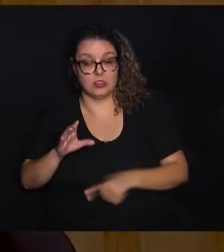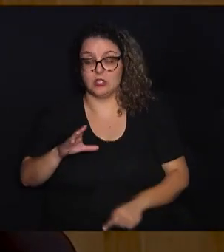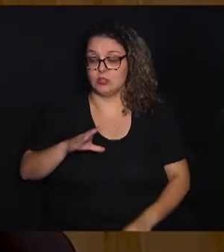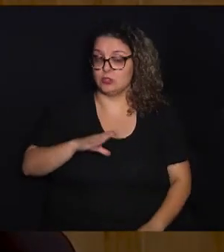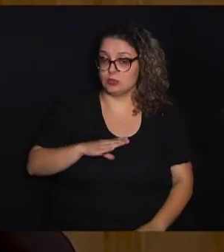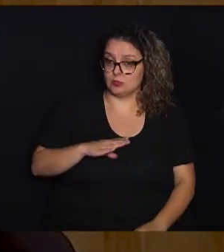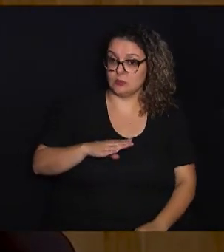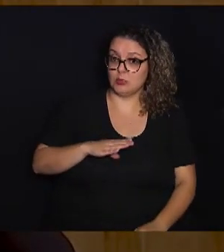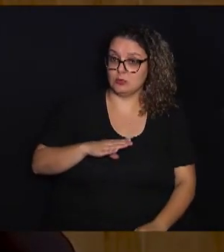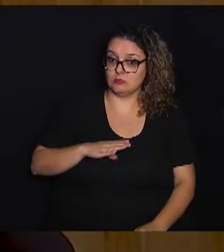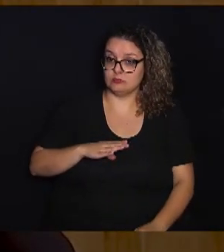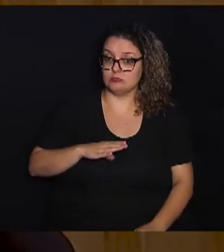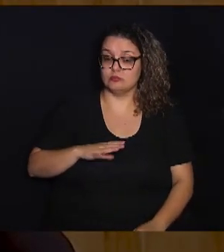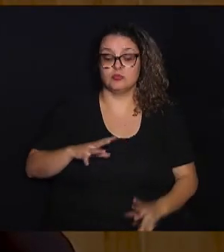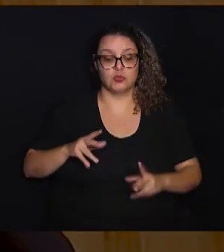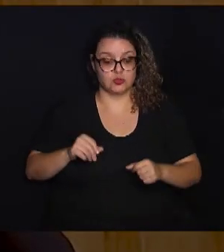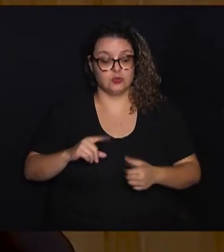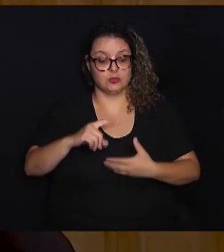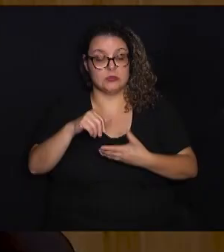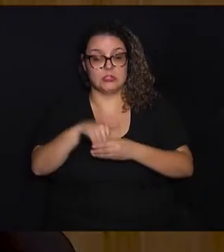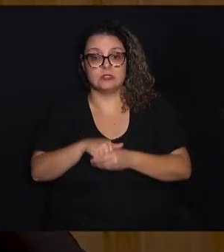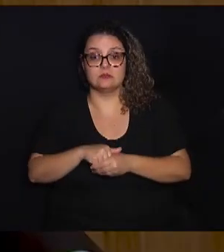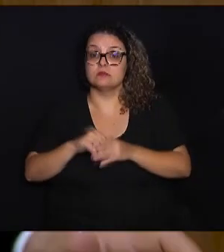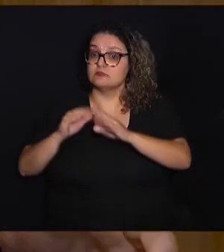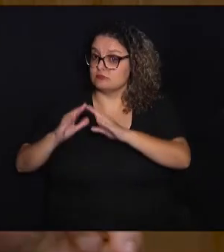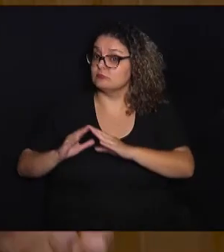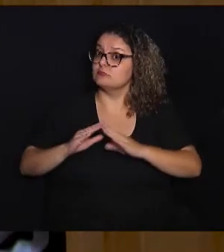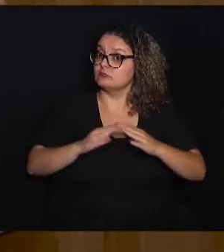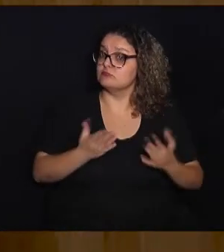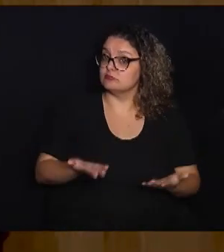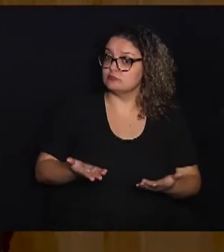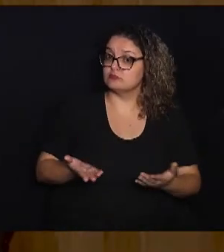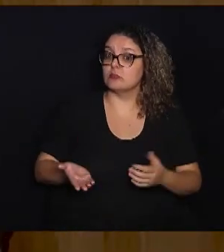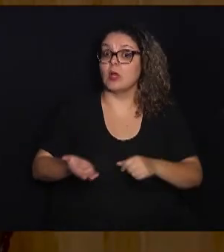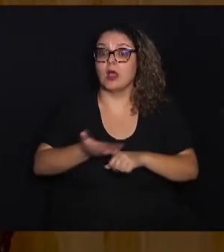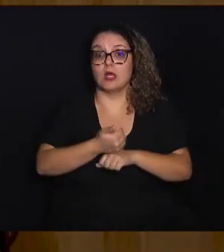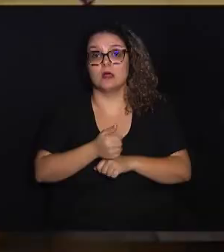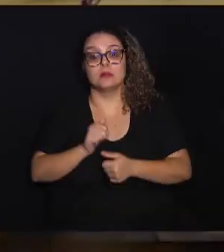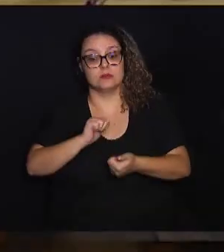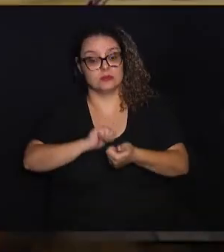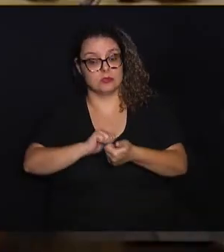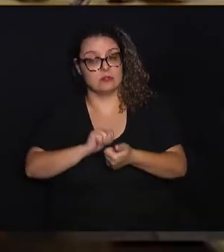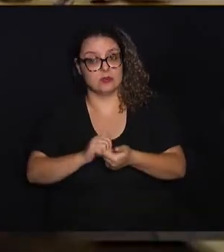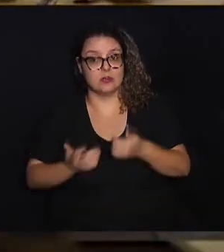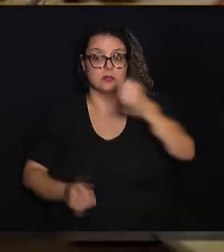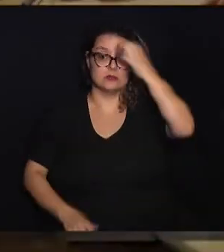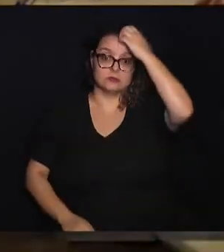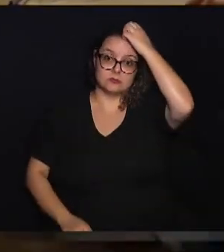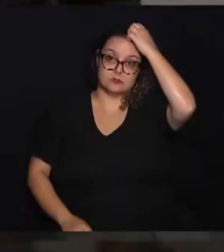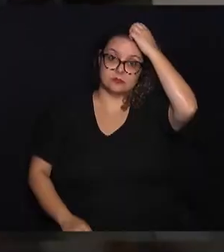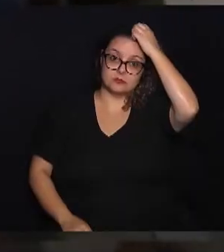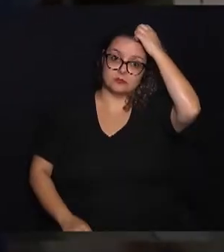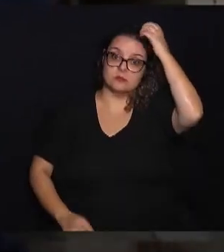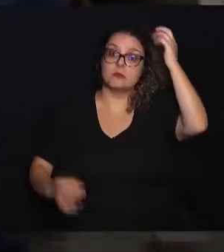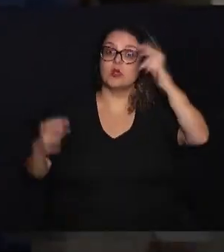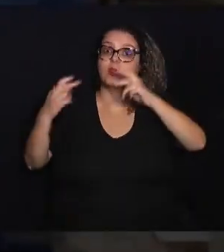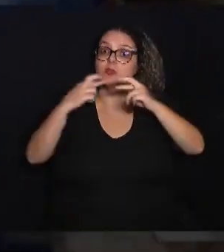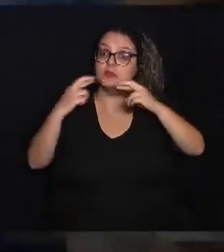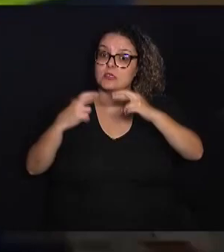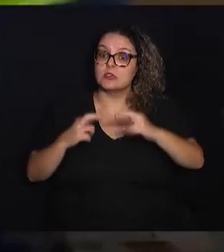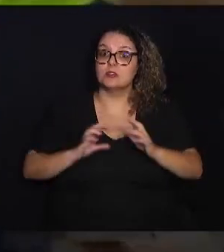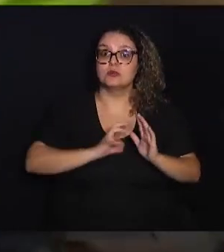município, pelos seus eleitores, pelos seus habitantes, previamente qualificados. Os fiscais dos partidos